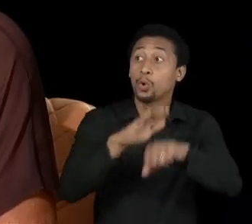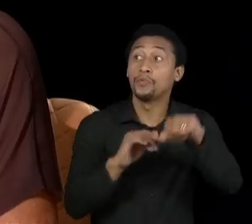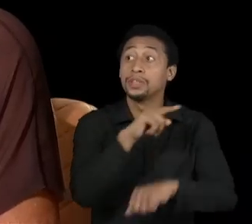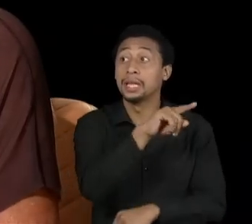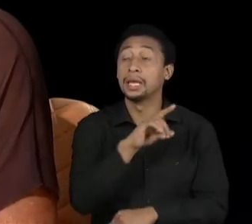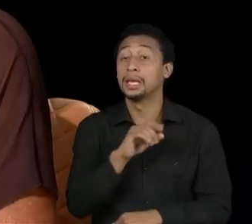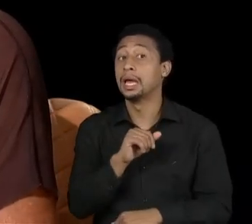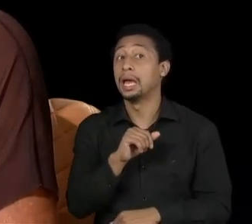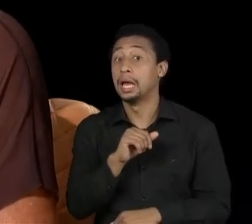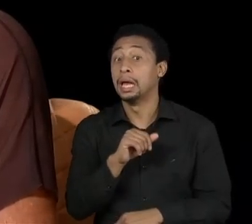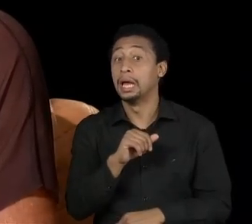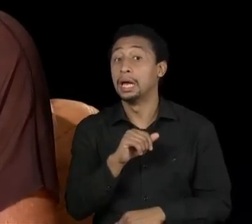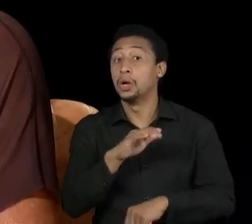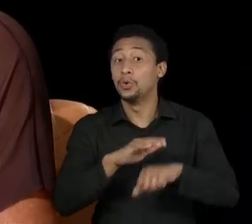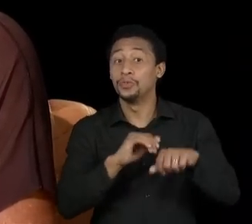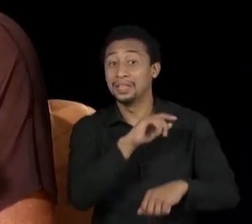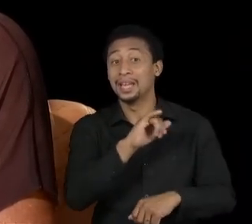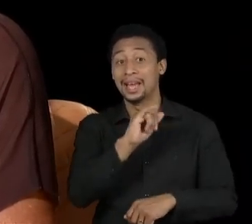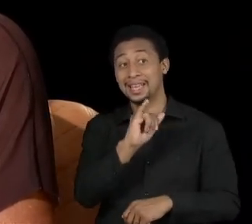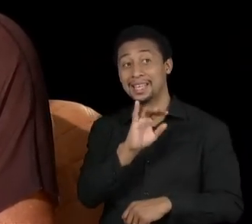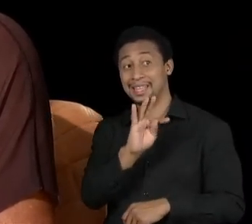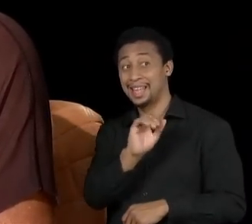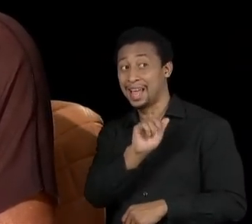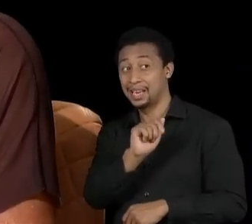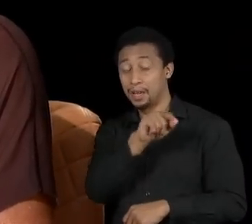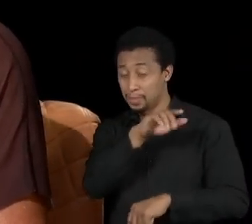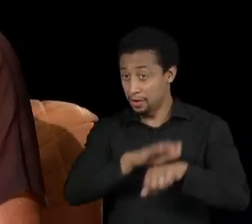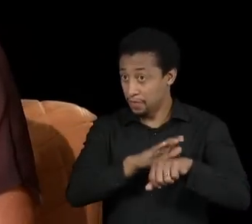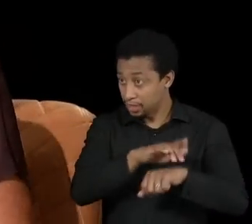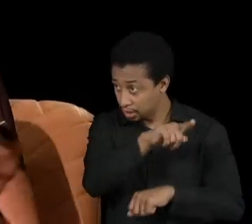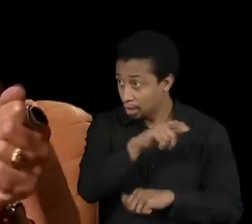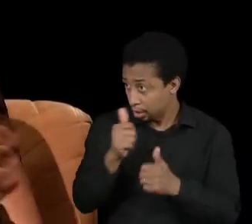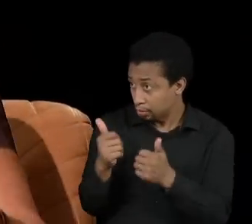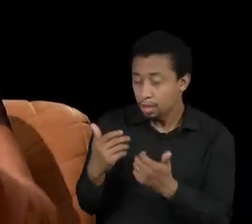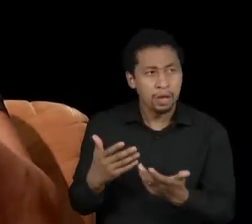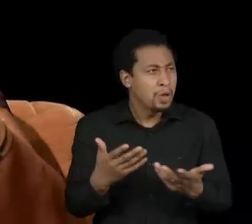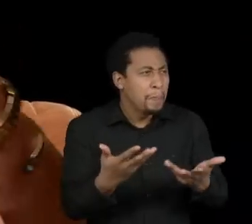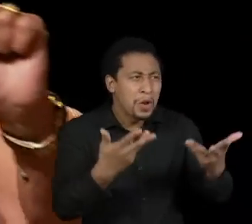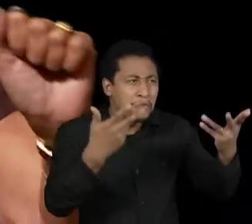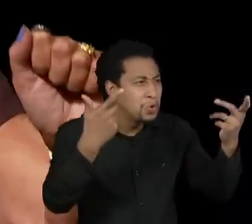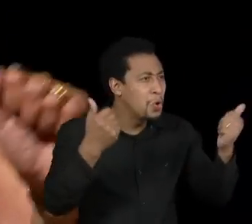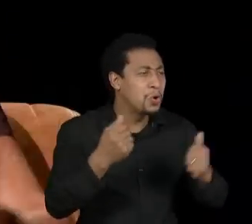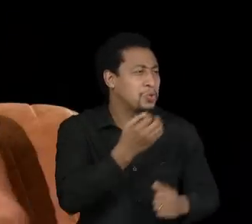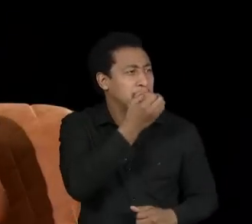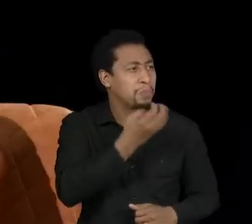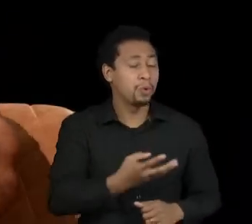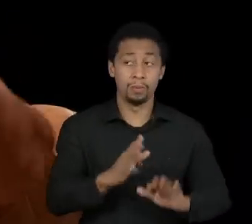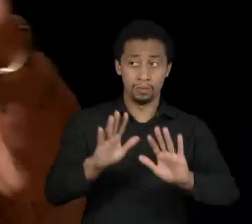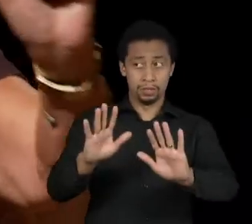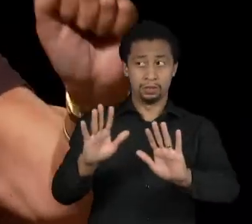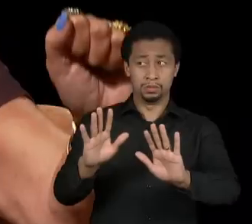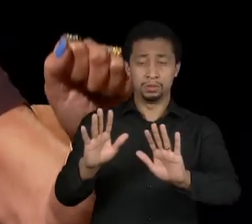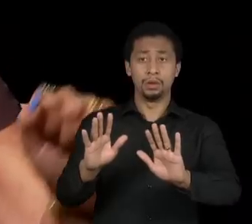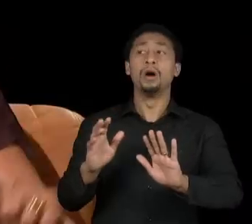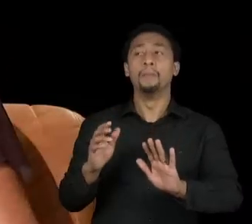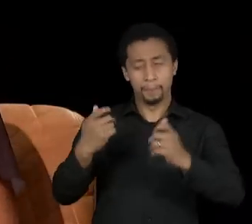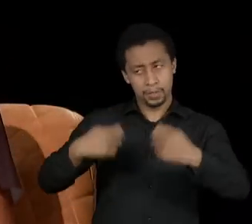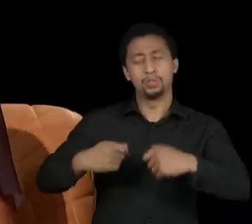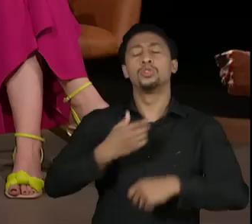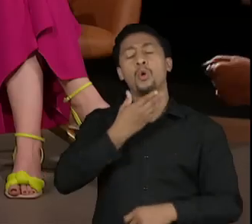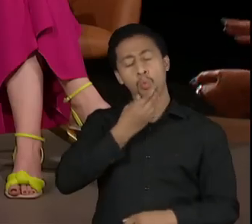falou, maravilhosa ideia. Ah, mas não abro mão do meu pau. Tem que ter o homem também.